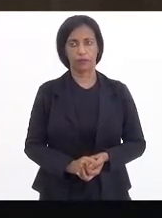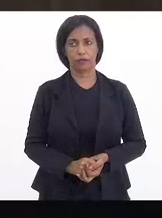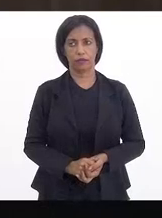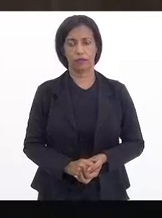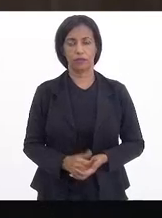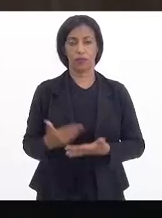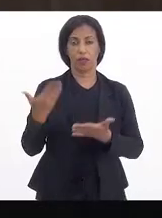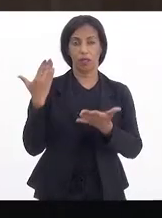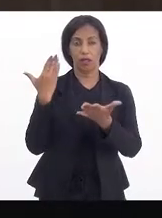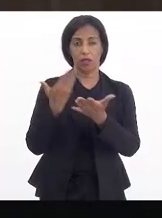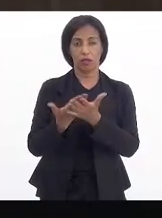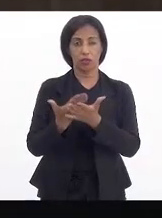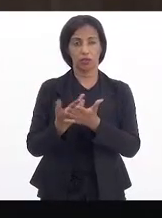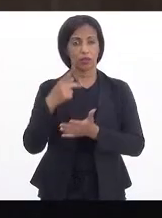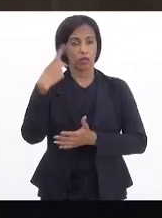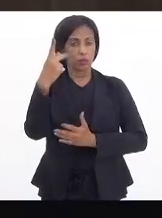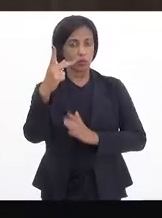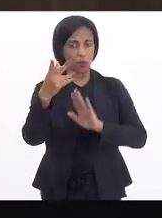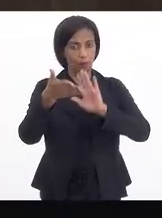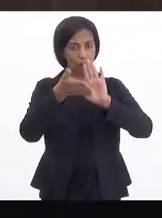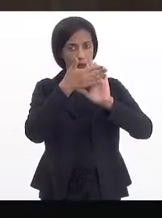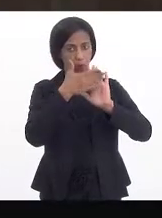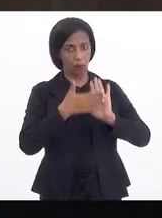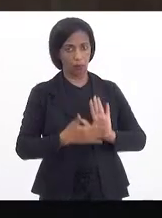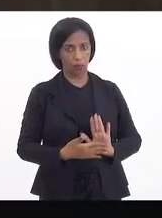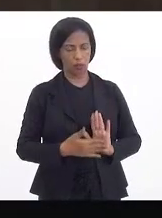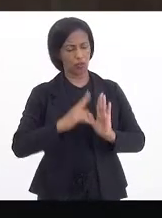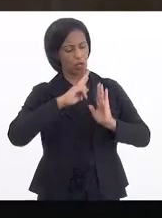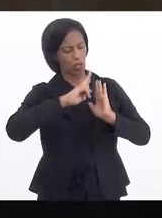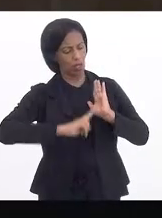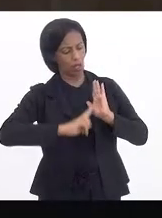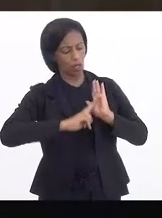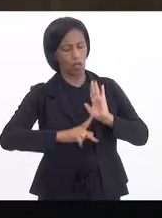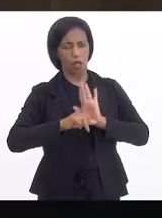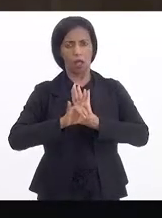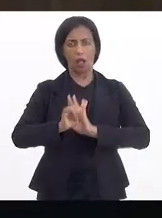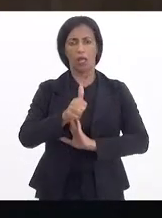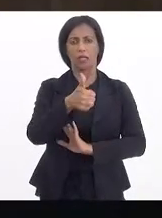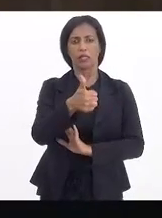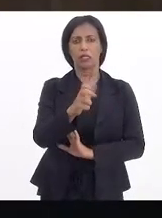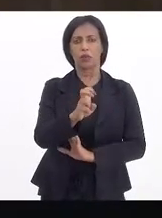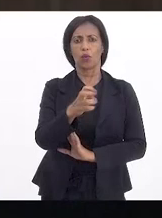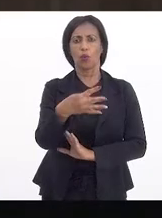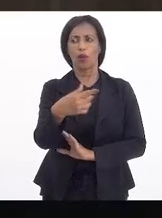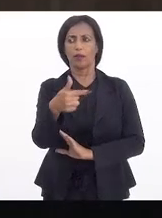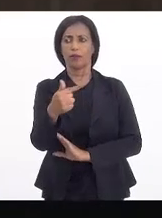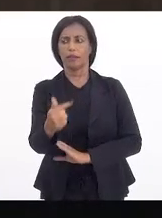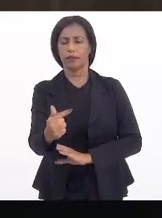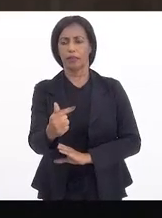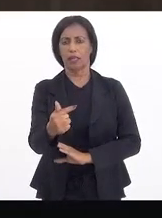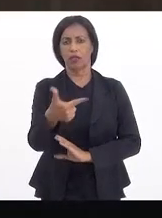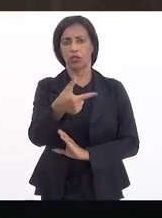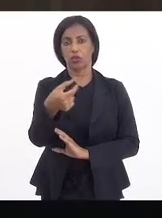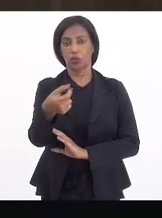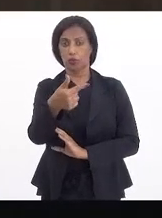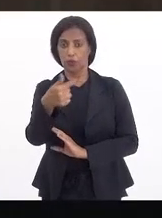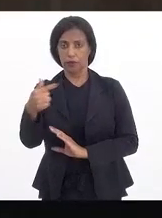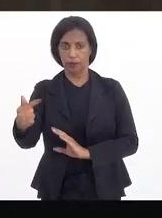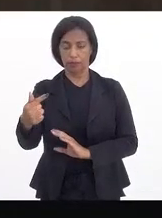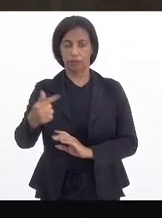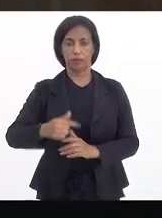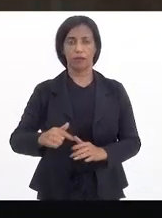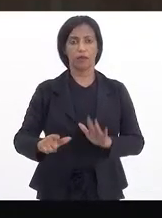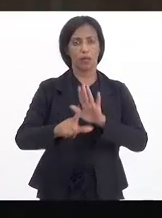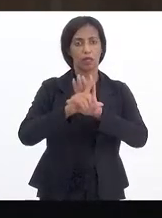tô estudando a voz sua proposta e Leandro a lei 5047d 2007